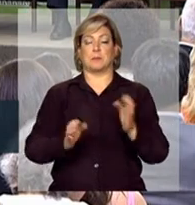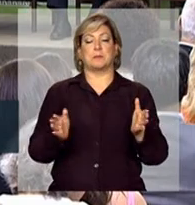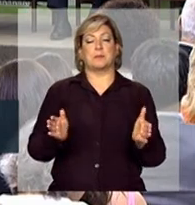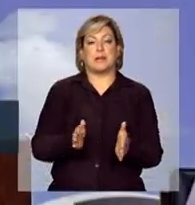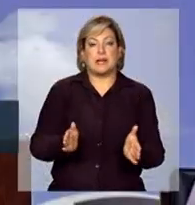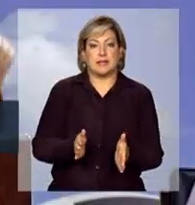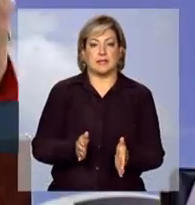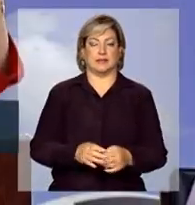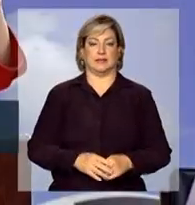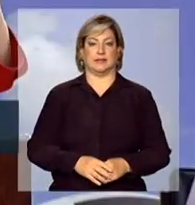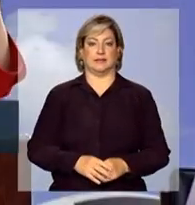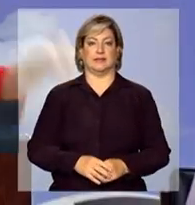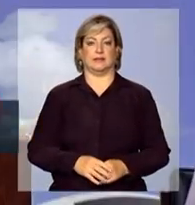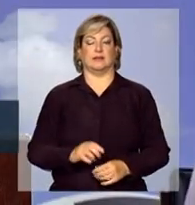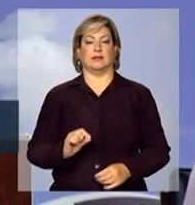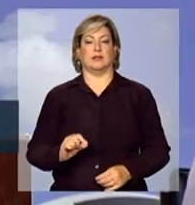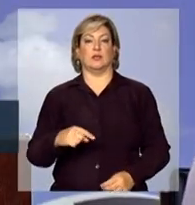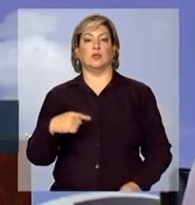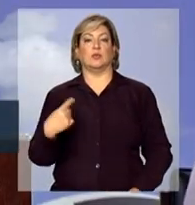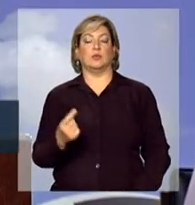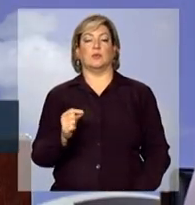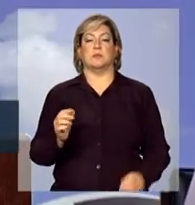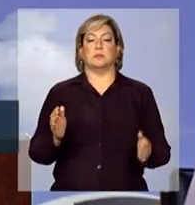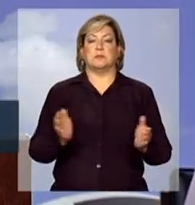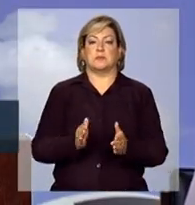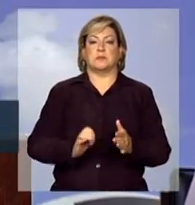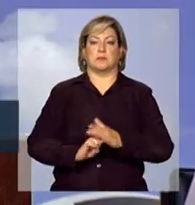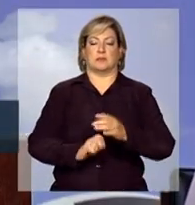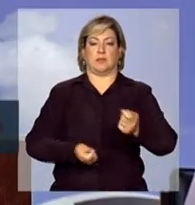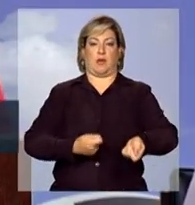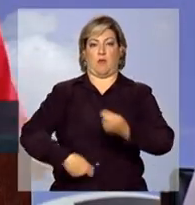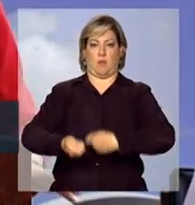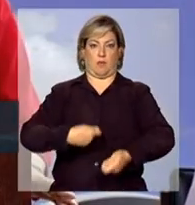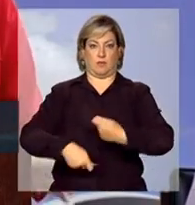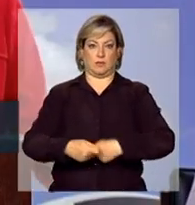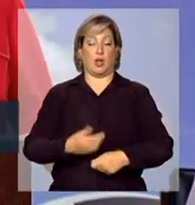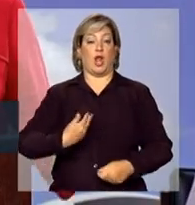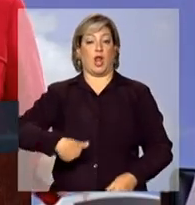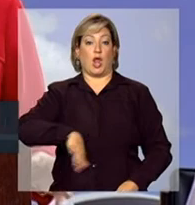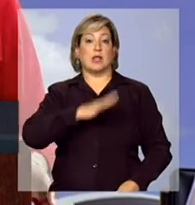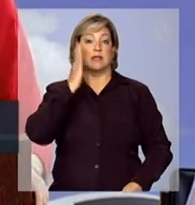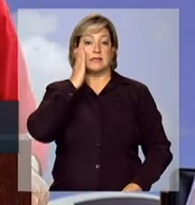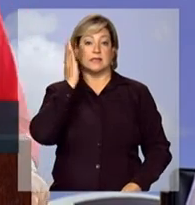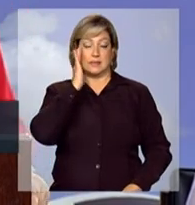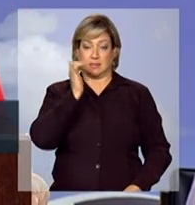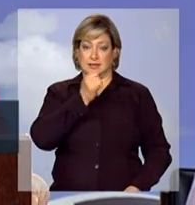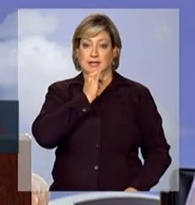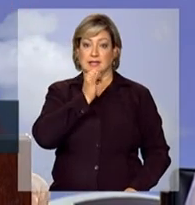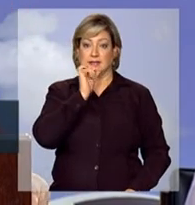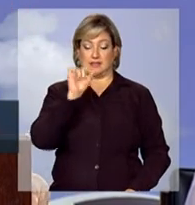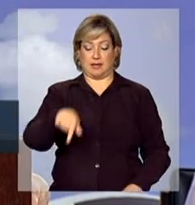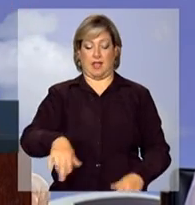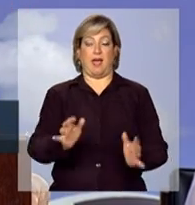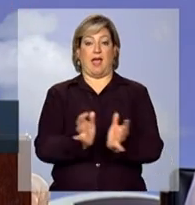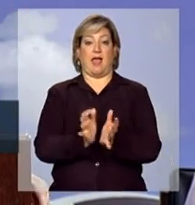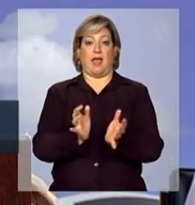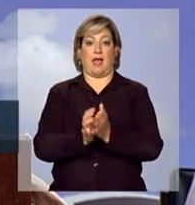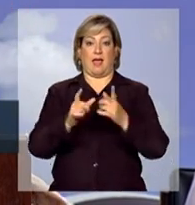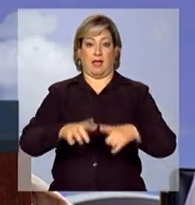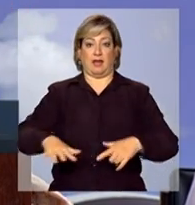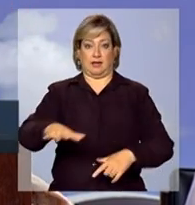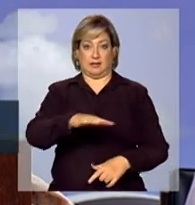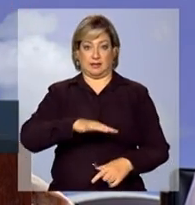Pequenas Empresas nas pelos pequenos empreendimentos e nós sabemos por exemplo que na área